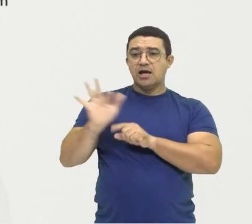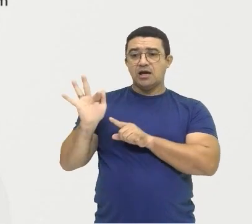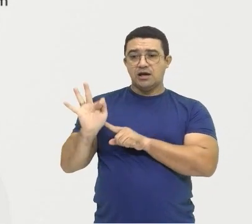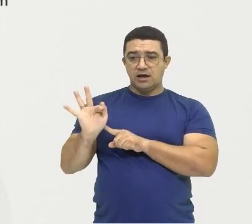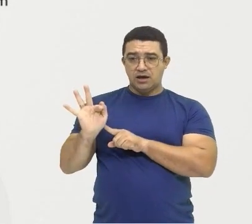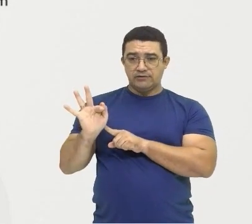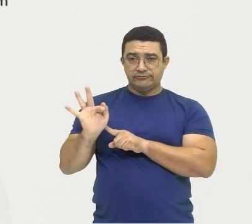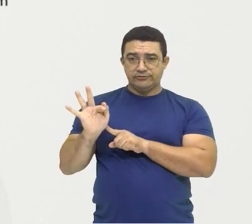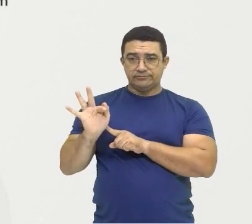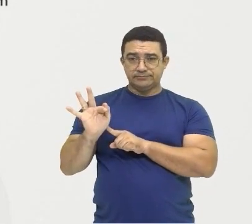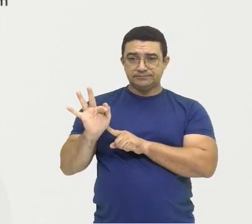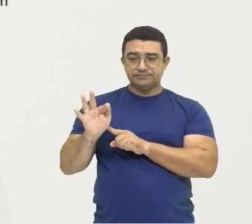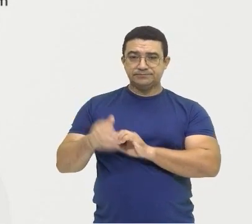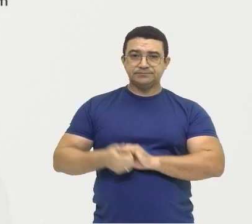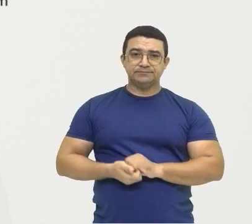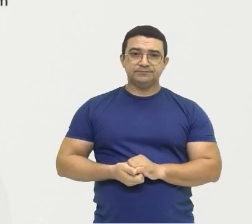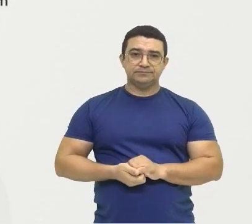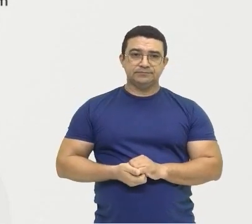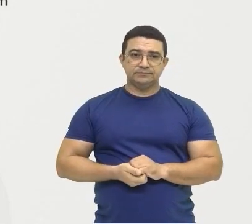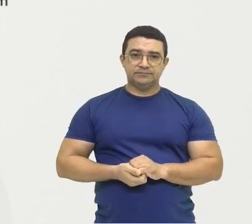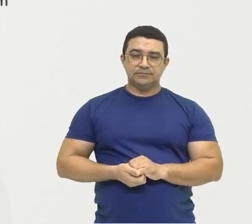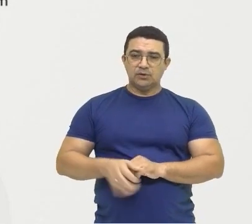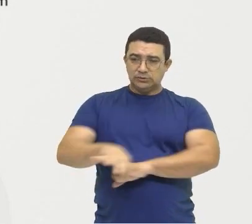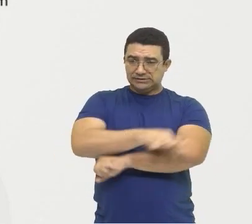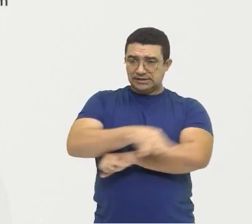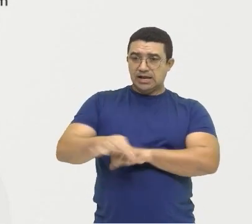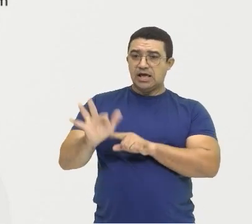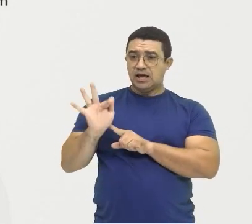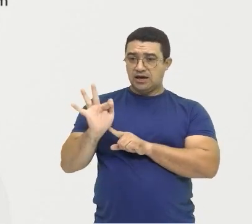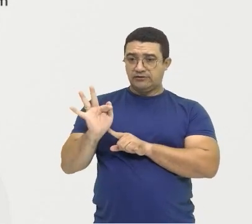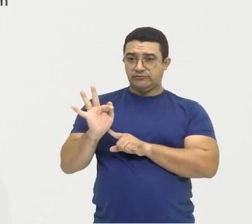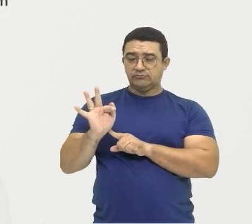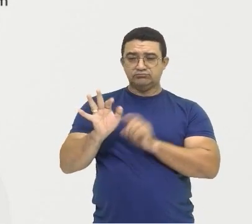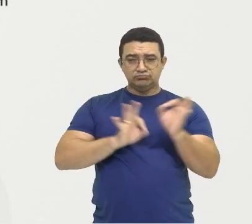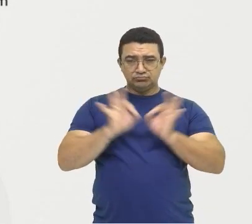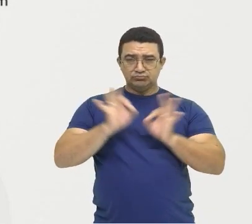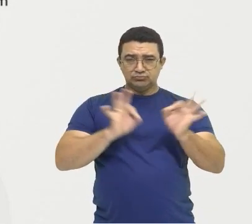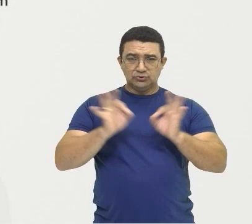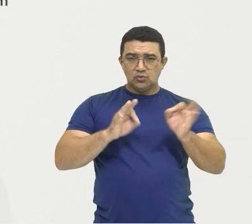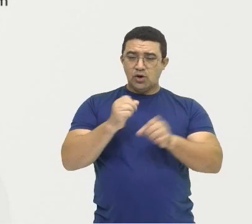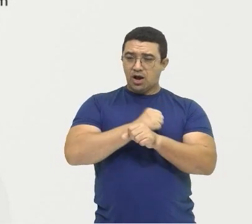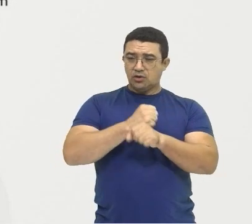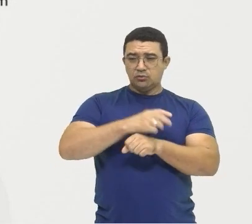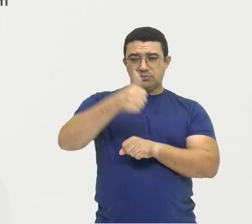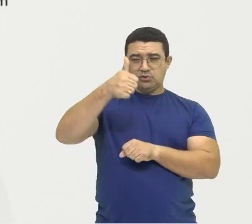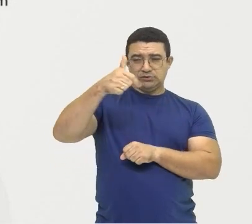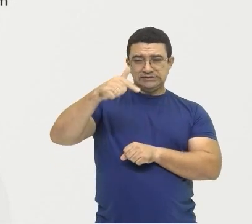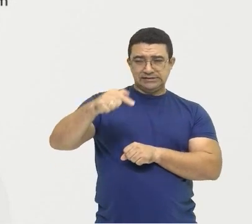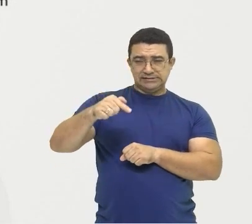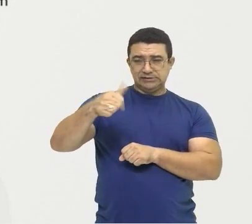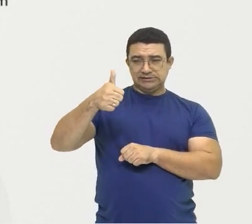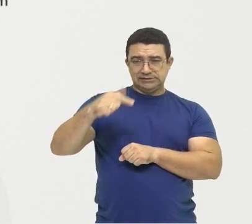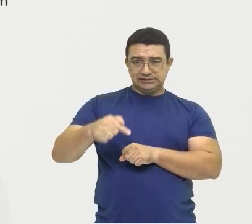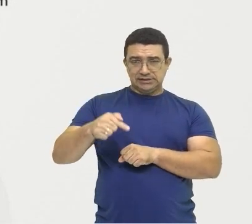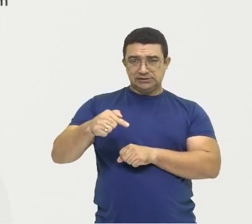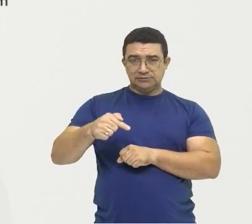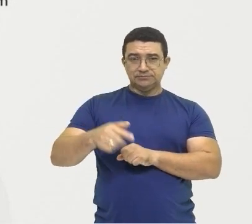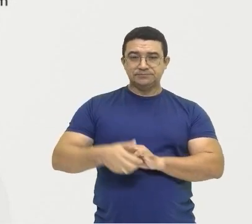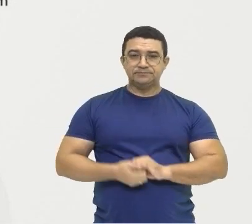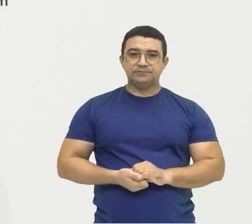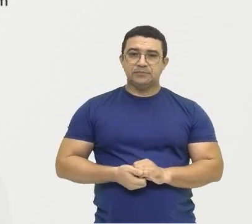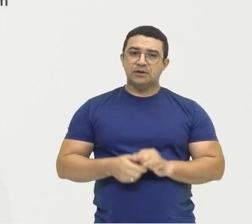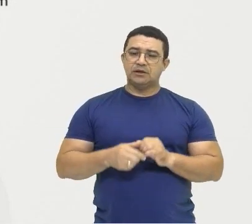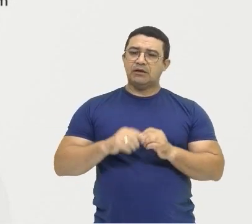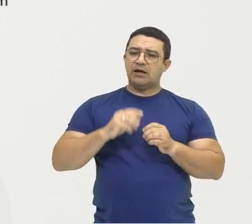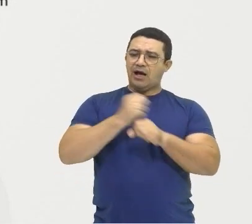é a nossa escala Fahrenheit. Veja que ela foi construída por volta de 1717,